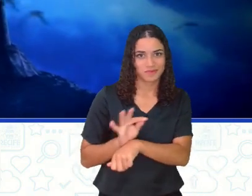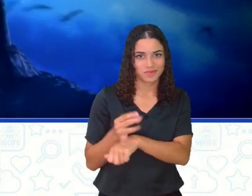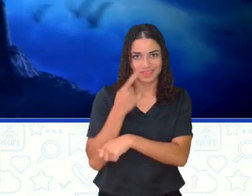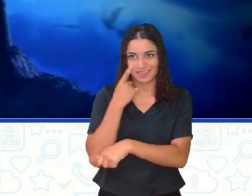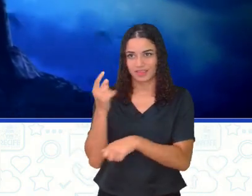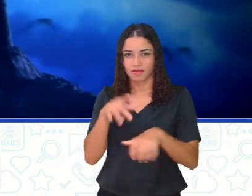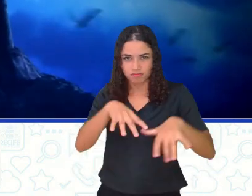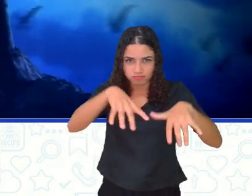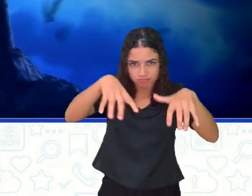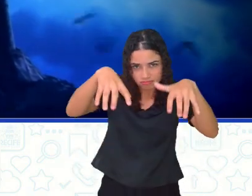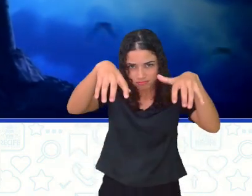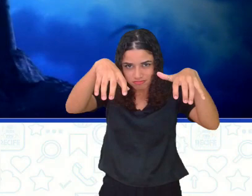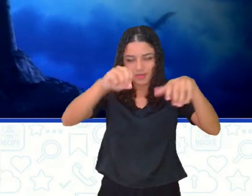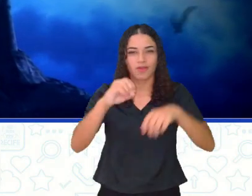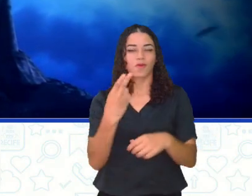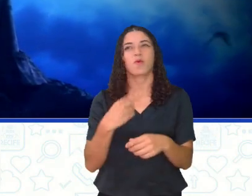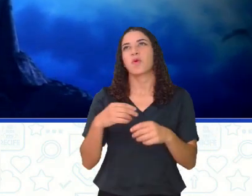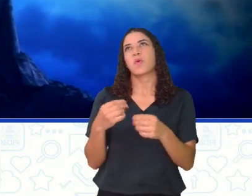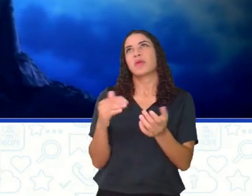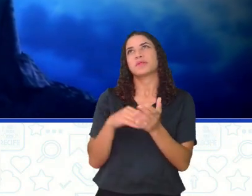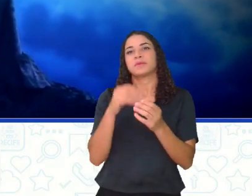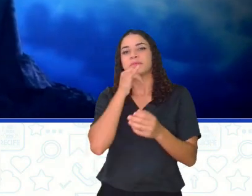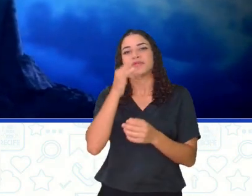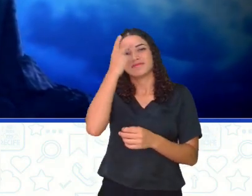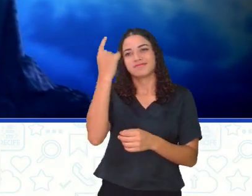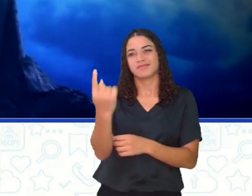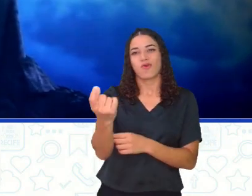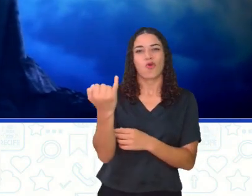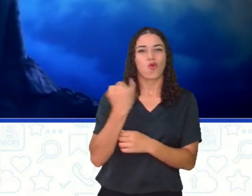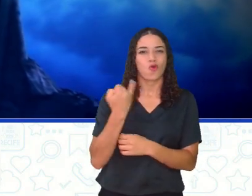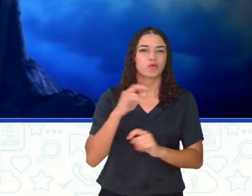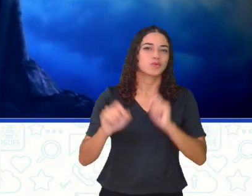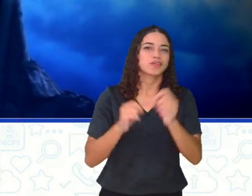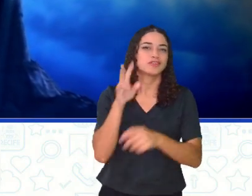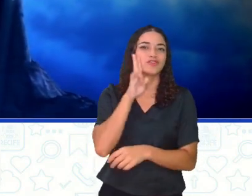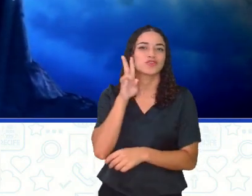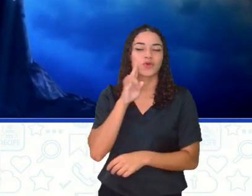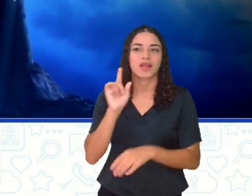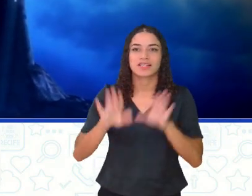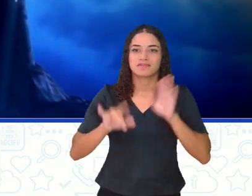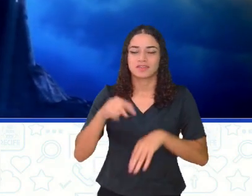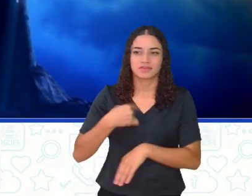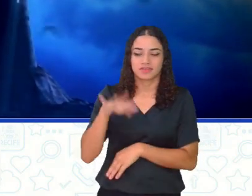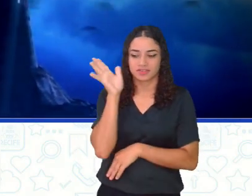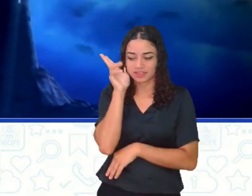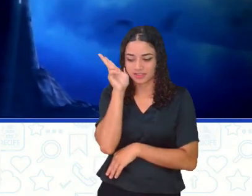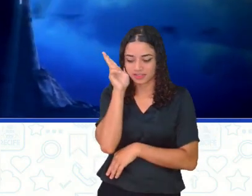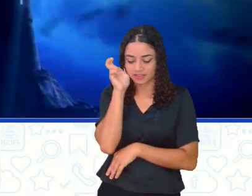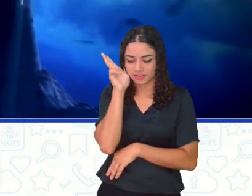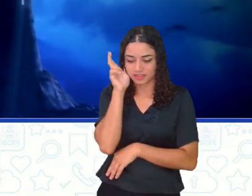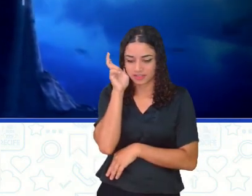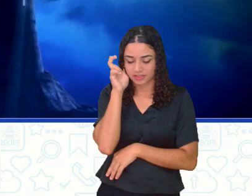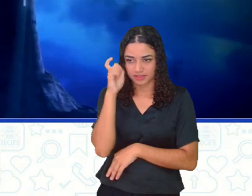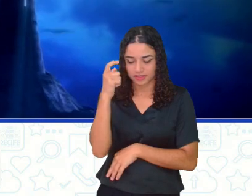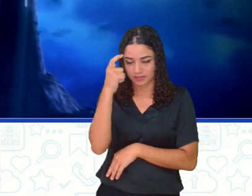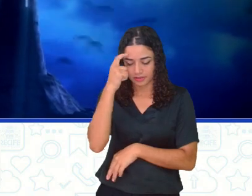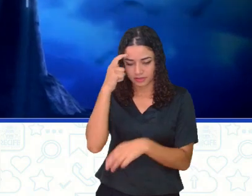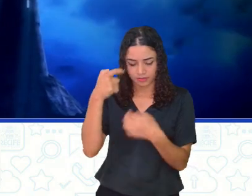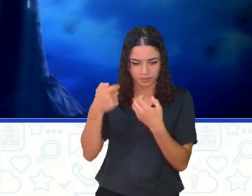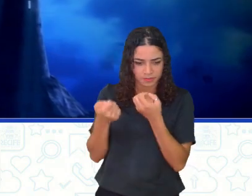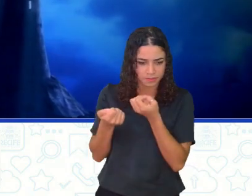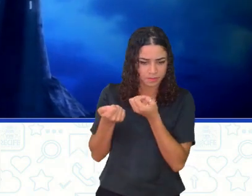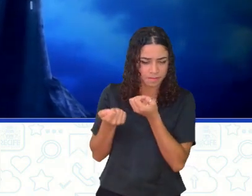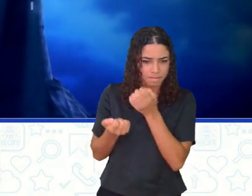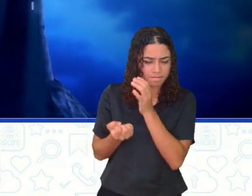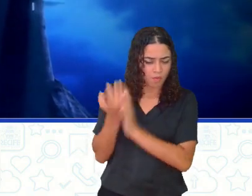até mesmo quando alguém está nos contando uma história. Então, muitas vezes, sonha a gente ouvir e a nossa mente começa a criar